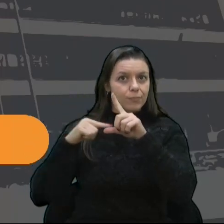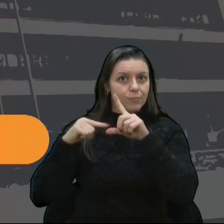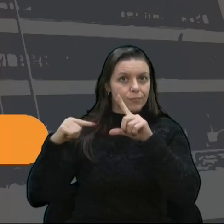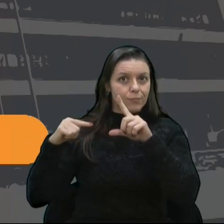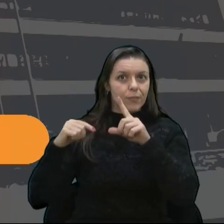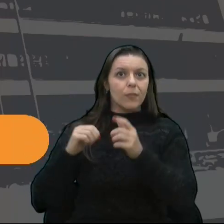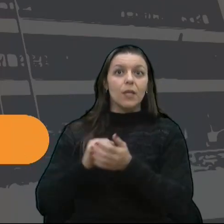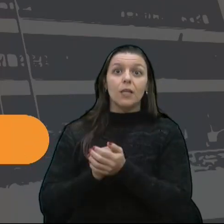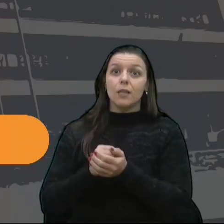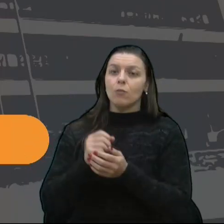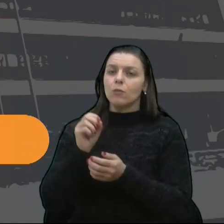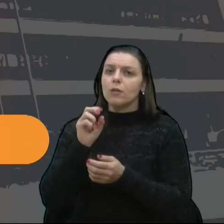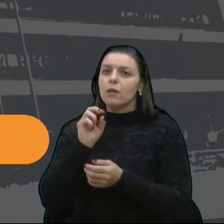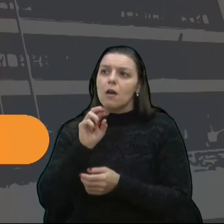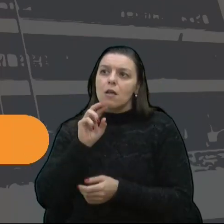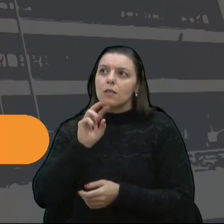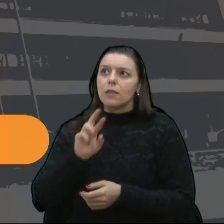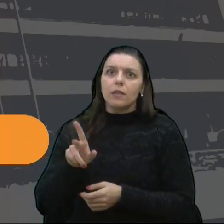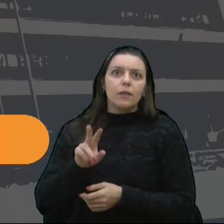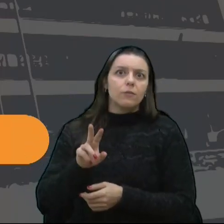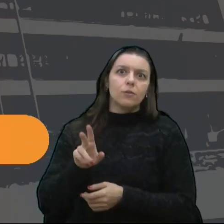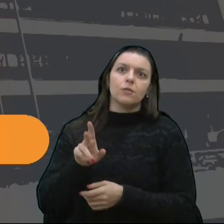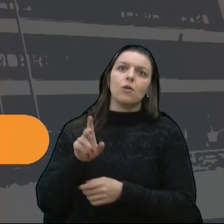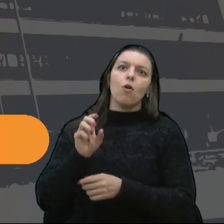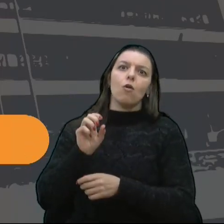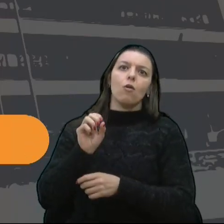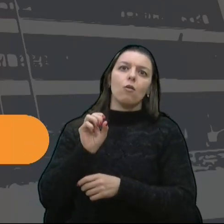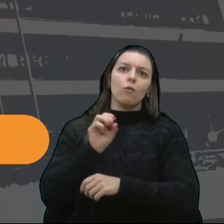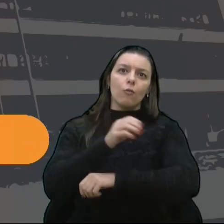trabalhar com favelas, mas você pode trabalhar com populações